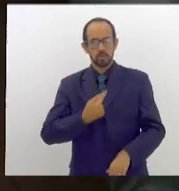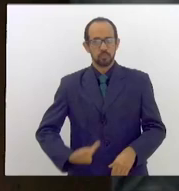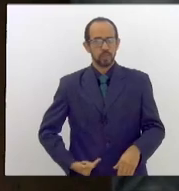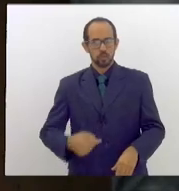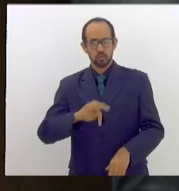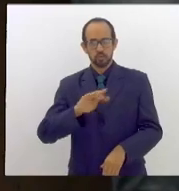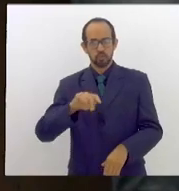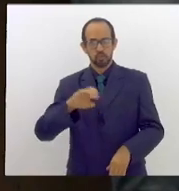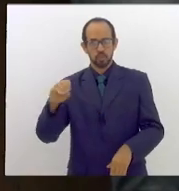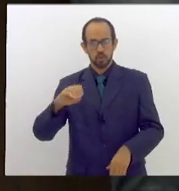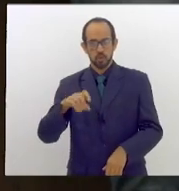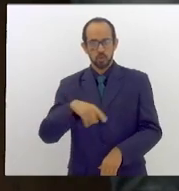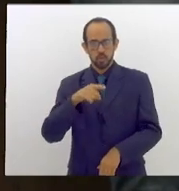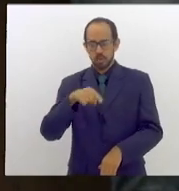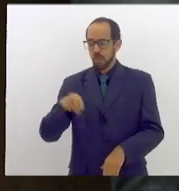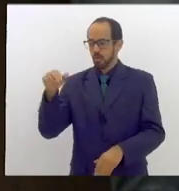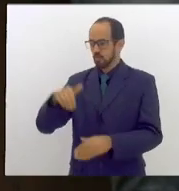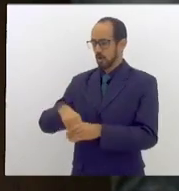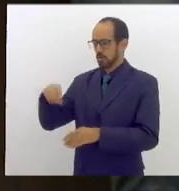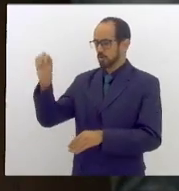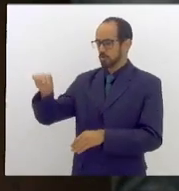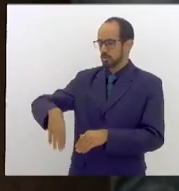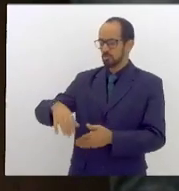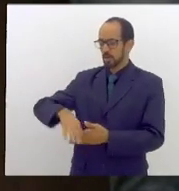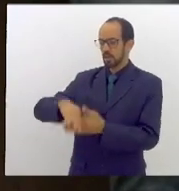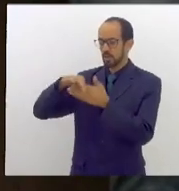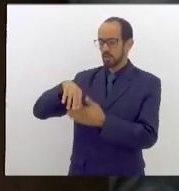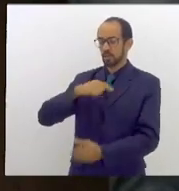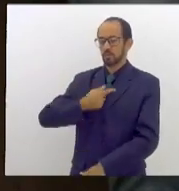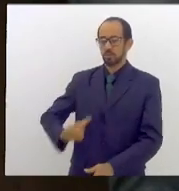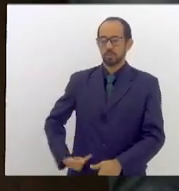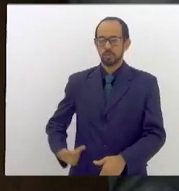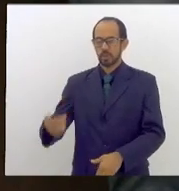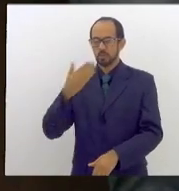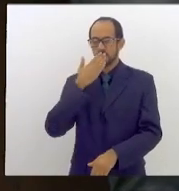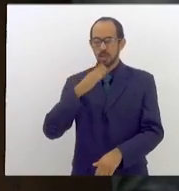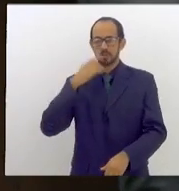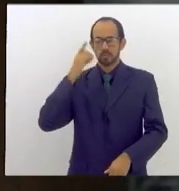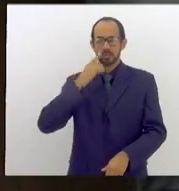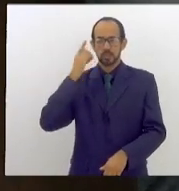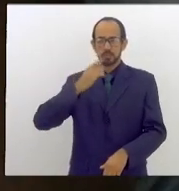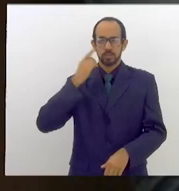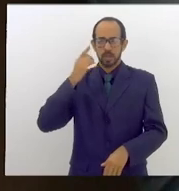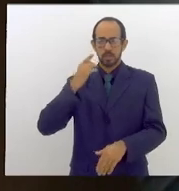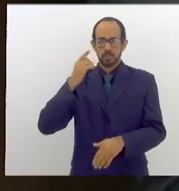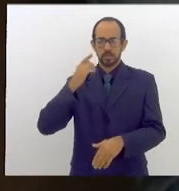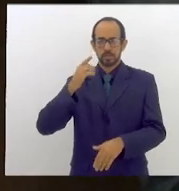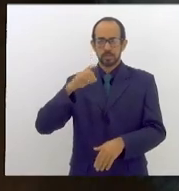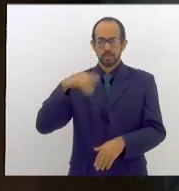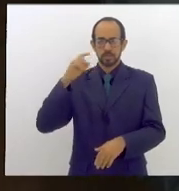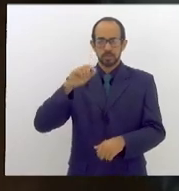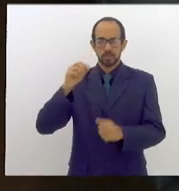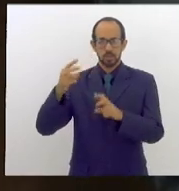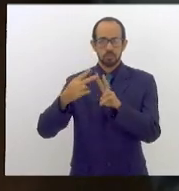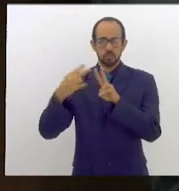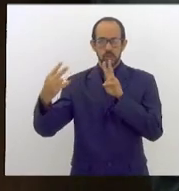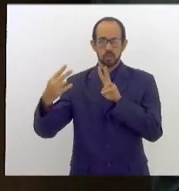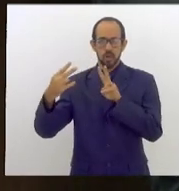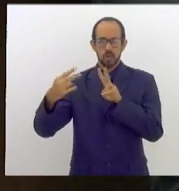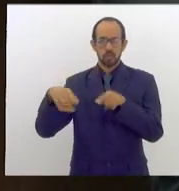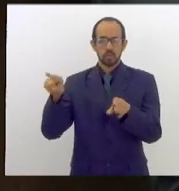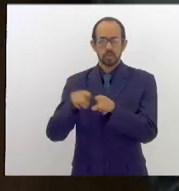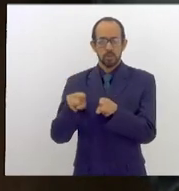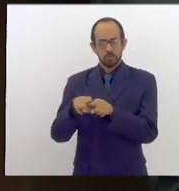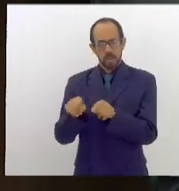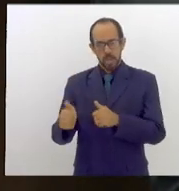senhor presidente eu encaminho voto sim pela liderança do governo e Peço aos deputados que estejam de forma remota para